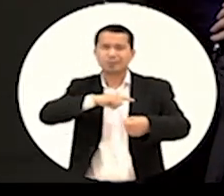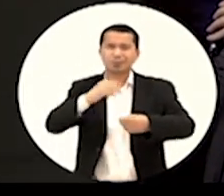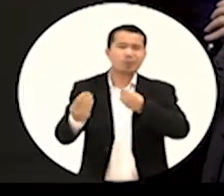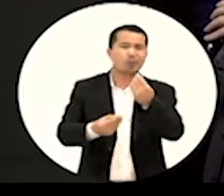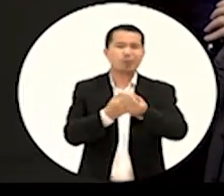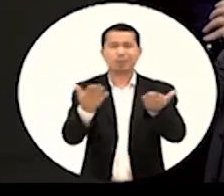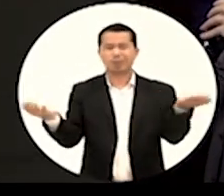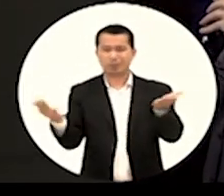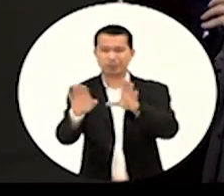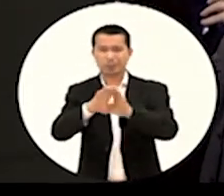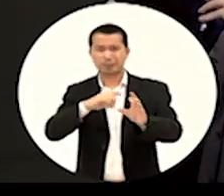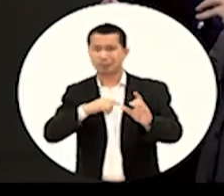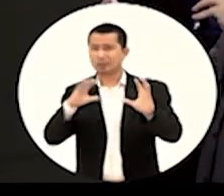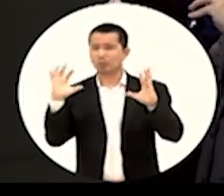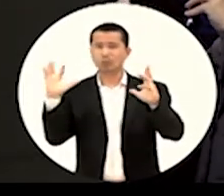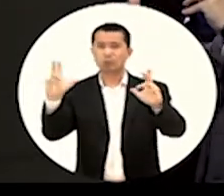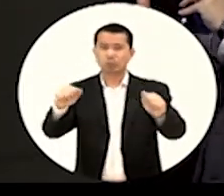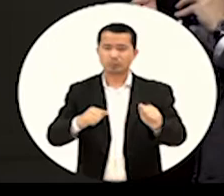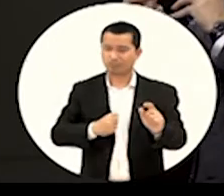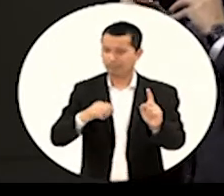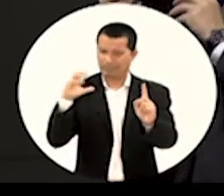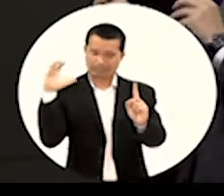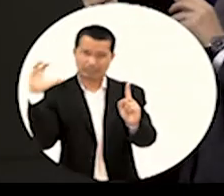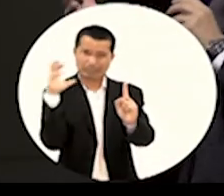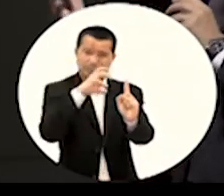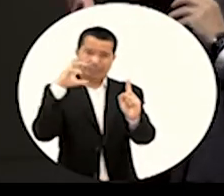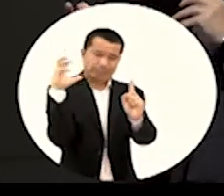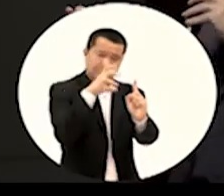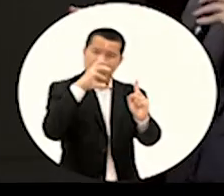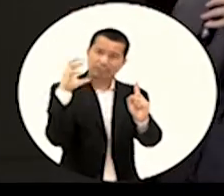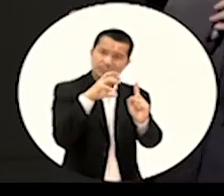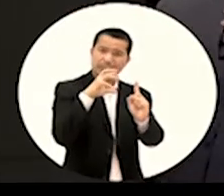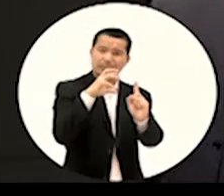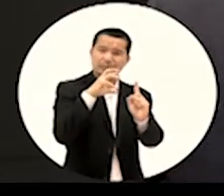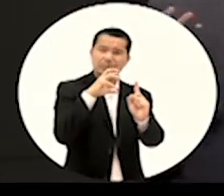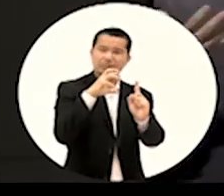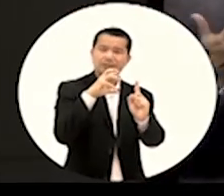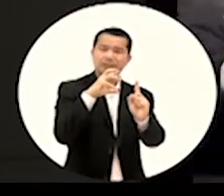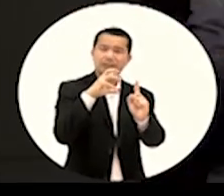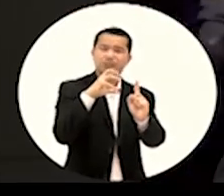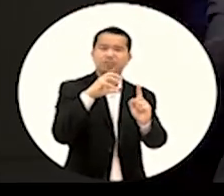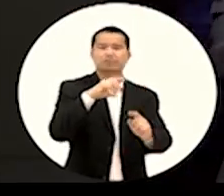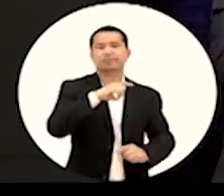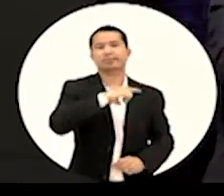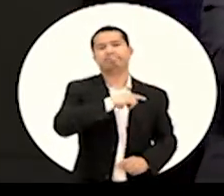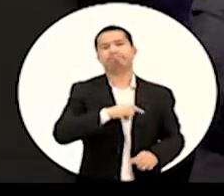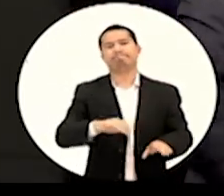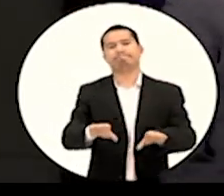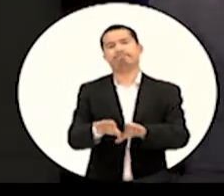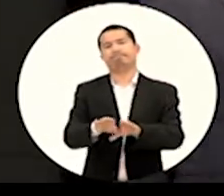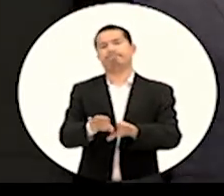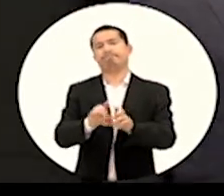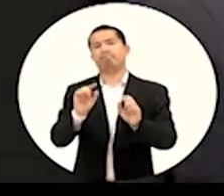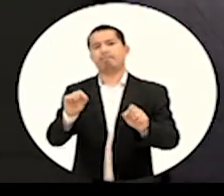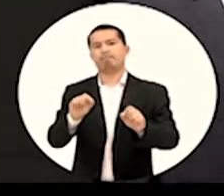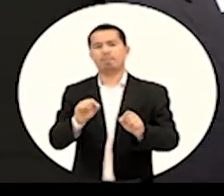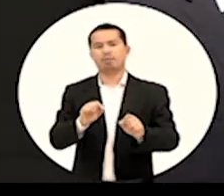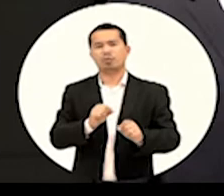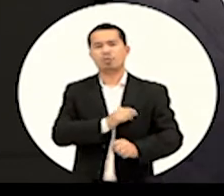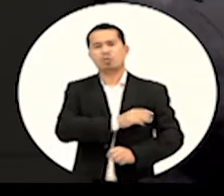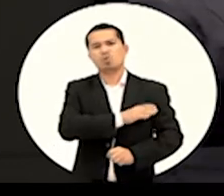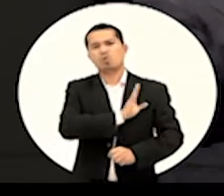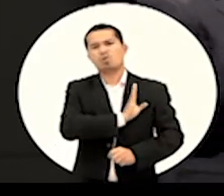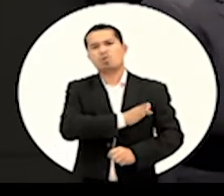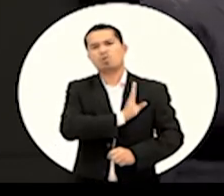naquele mundo, ia haver uma pressão tremenda para que eles fossem aculturados, eles